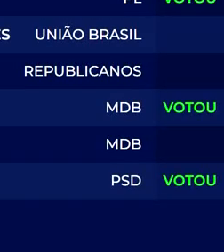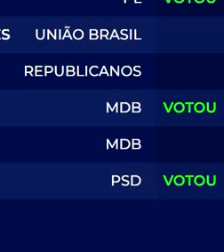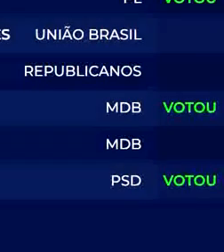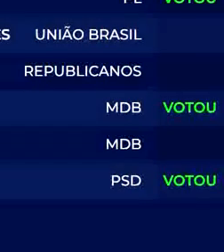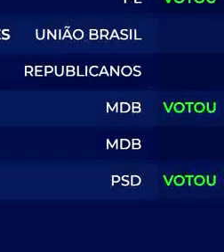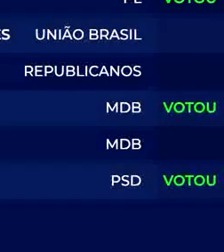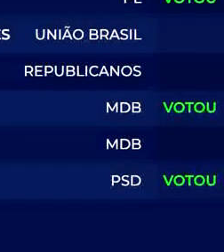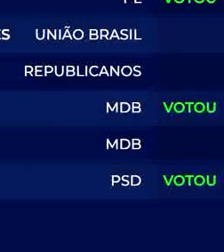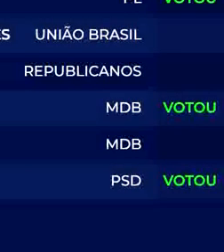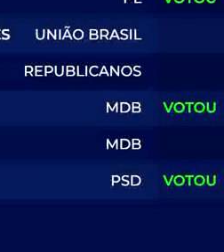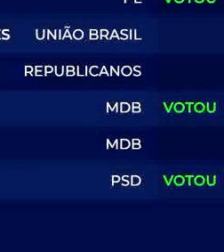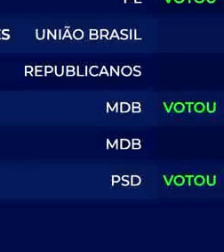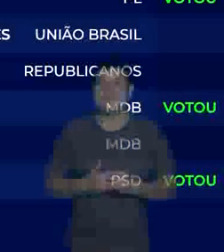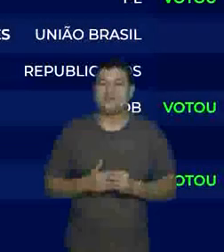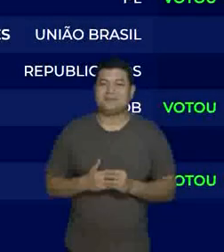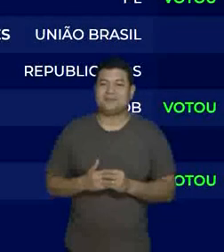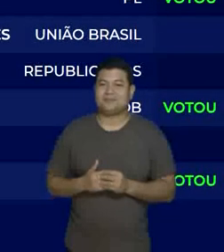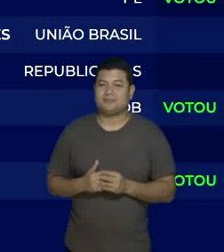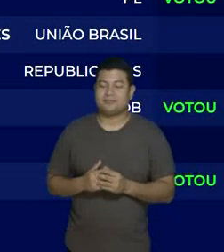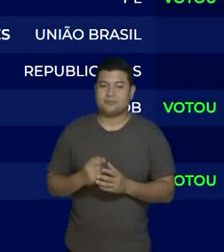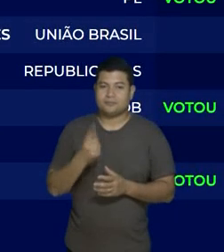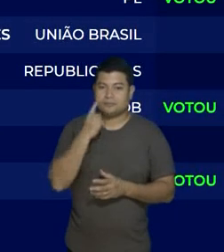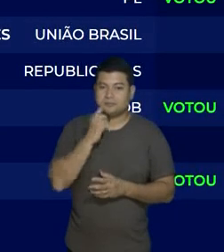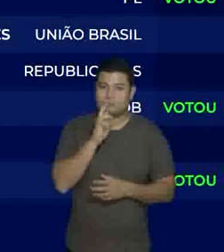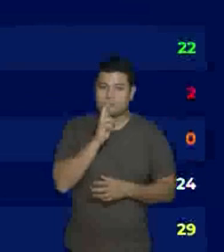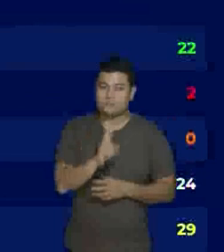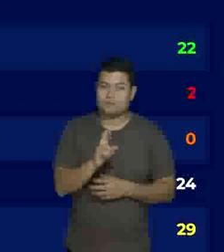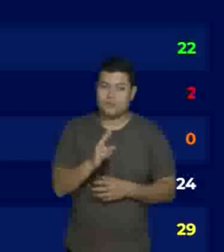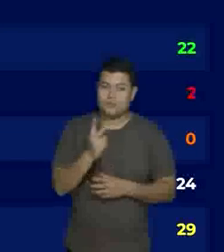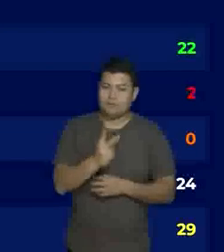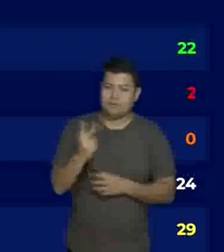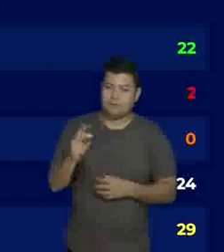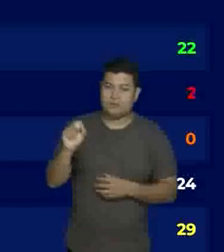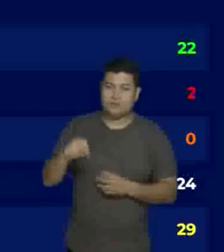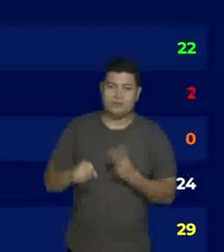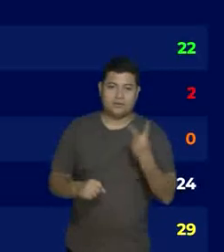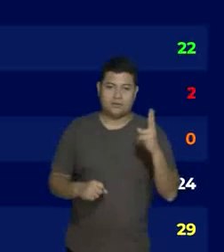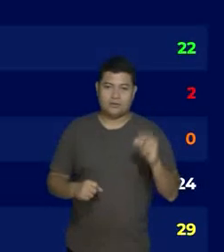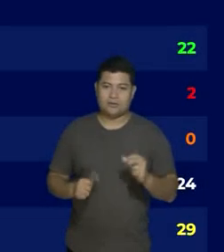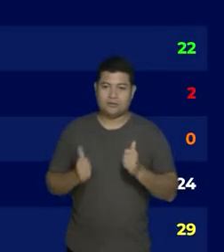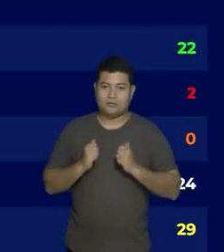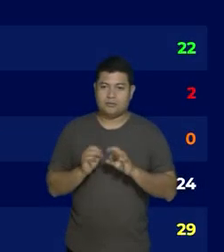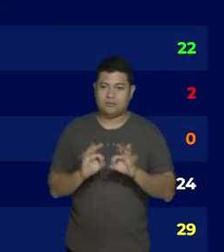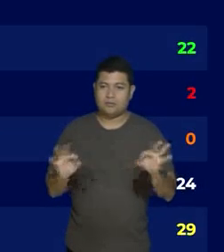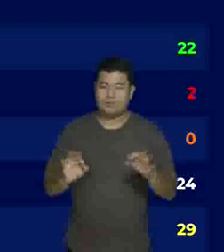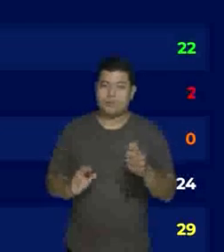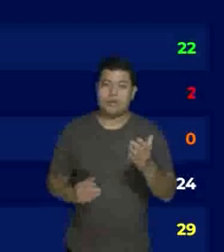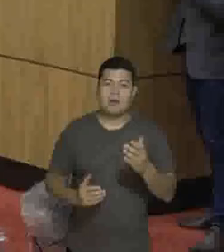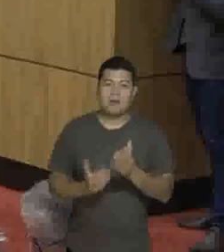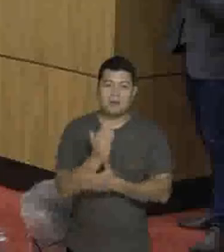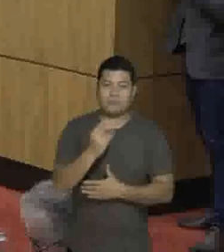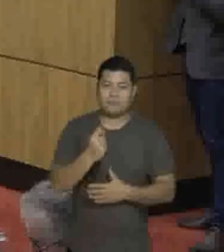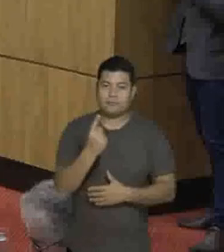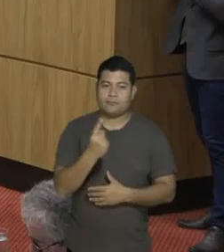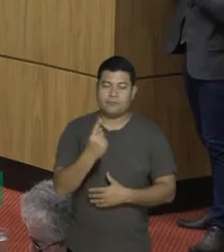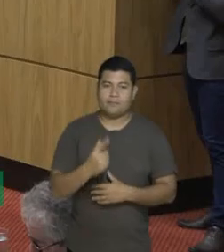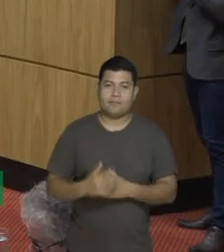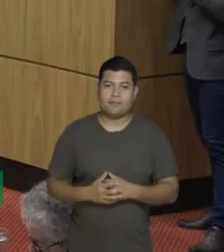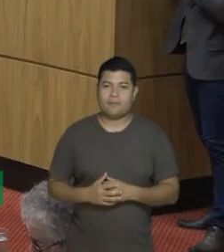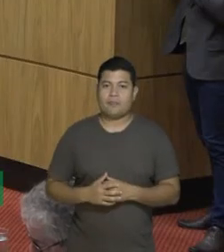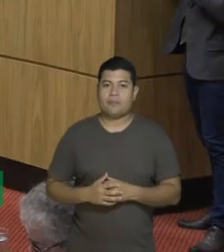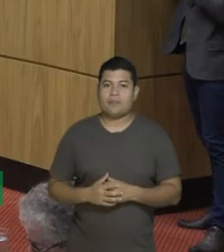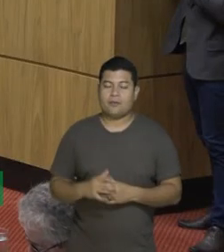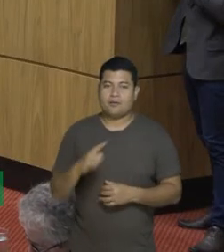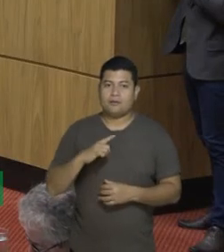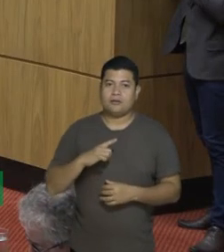Cerrada a votação, colho o resultado, 22 votos sim, 2 votos não, nenhuma abstenção, está aprovado em primeiro turno. Eu tenho um projeto para